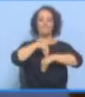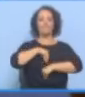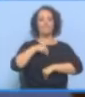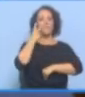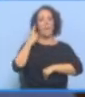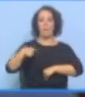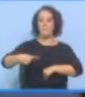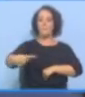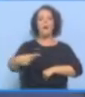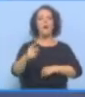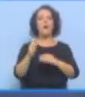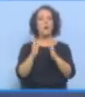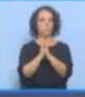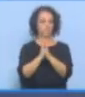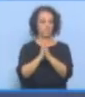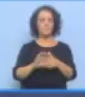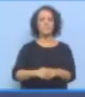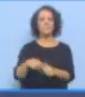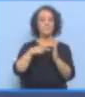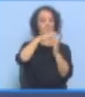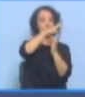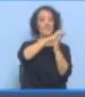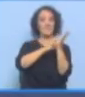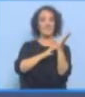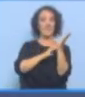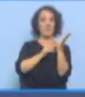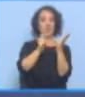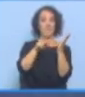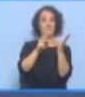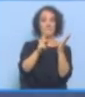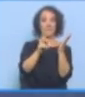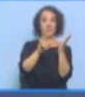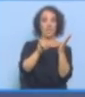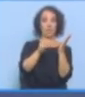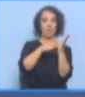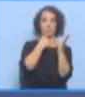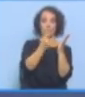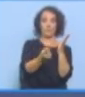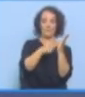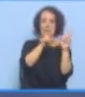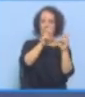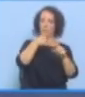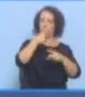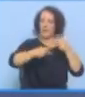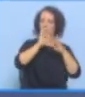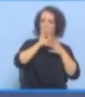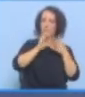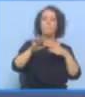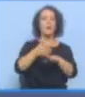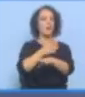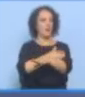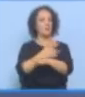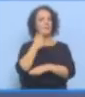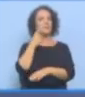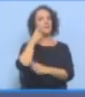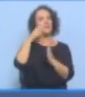cristão. O texto do Evangelho refere logo essa temática, nós já vamos analisá-lo em detalhe. Antes disso, vamos escutar o